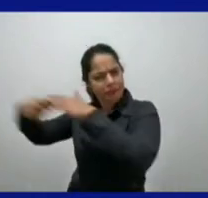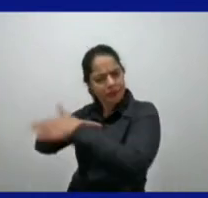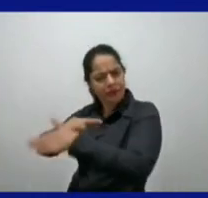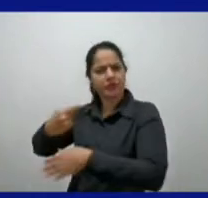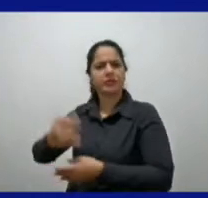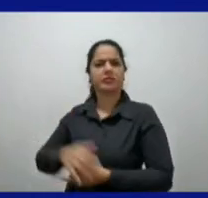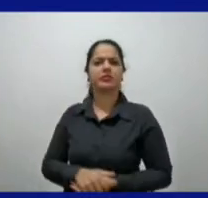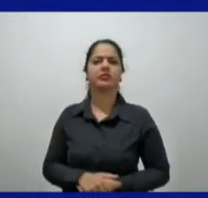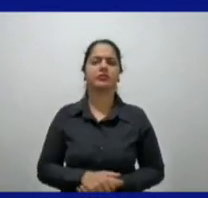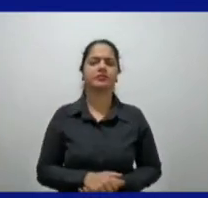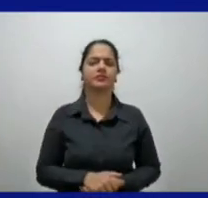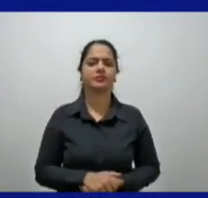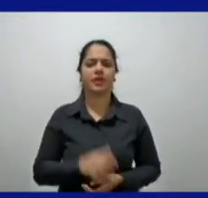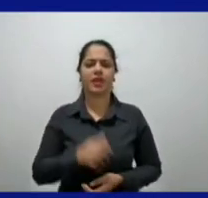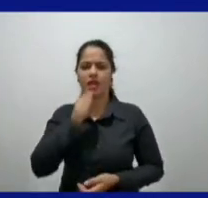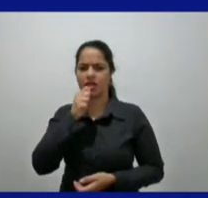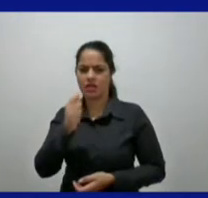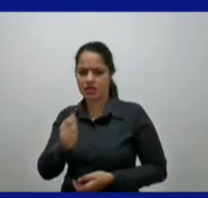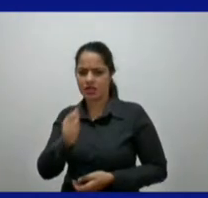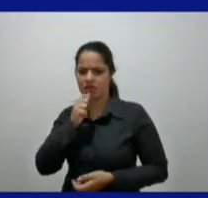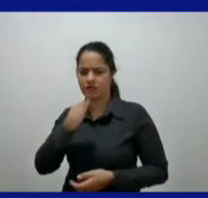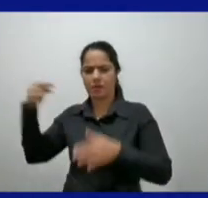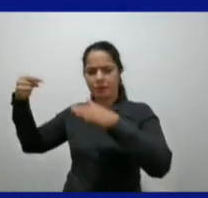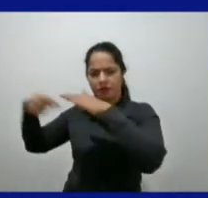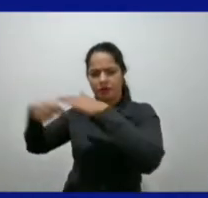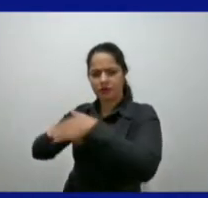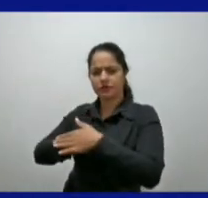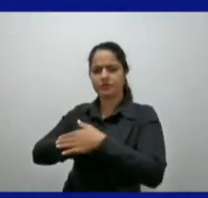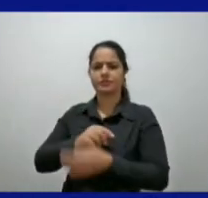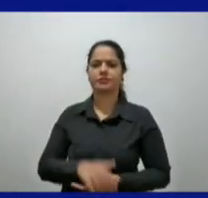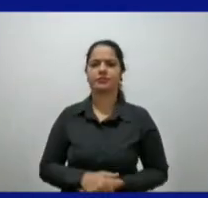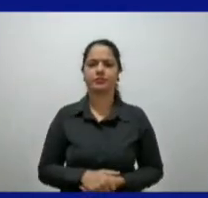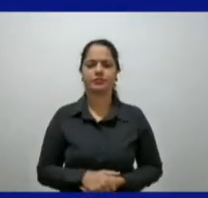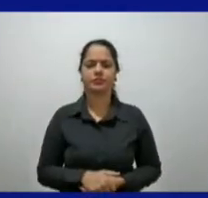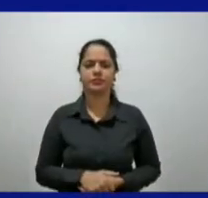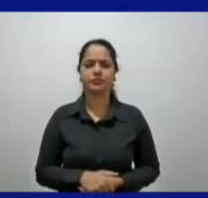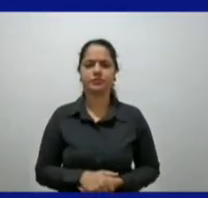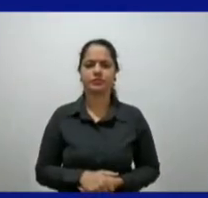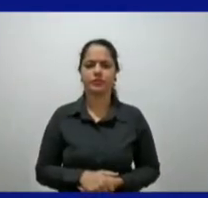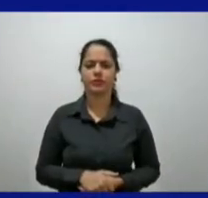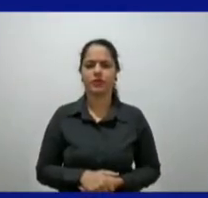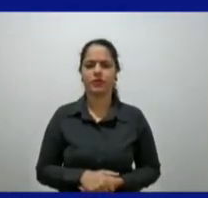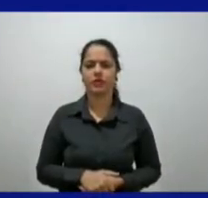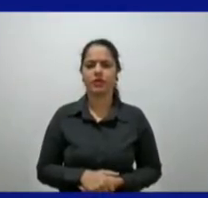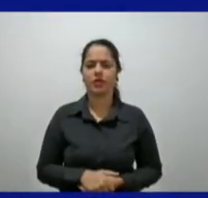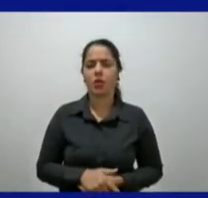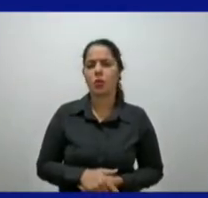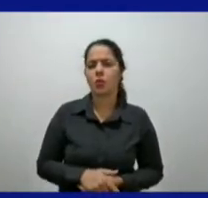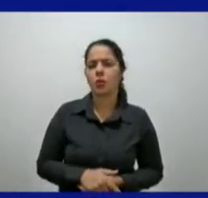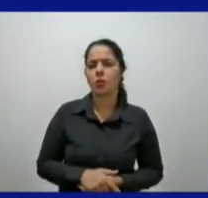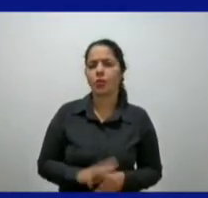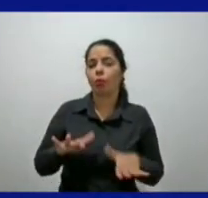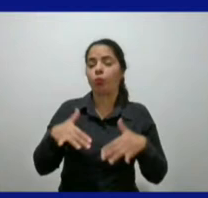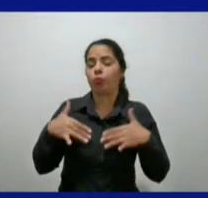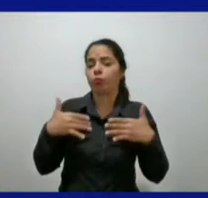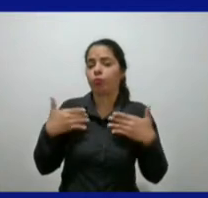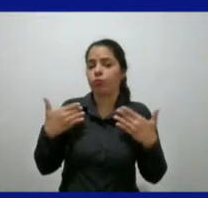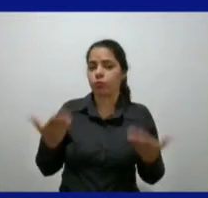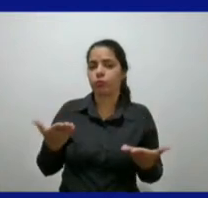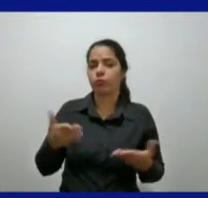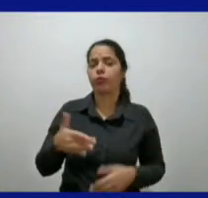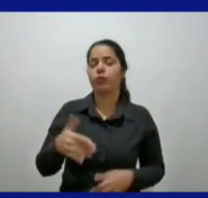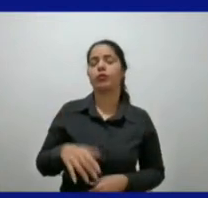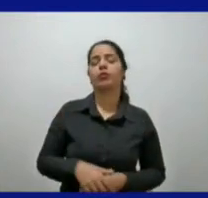principal qualidade, qual era o principal requisito que as empresas precisavam ter nesse mundo